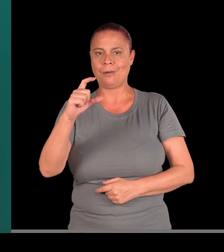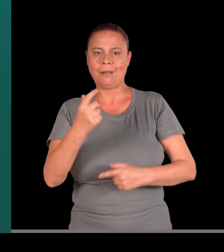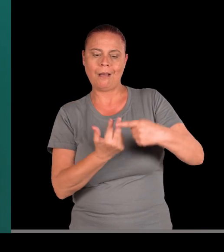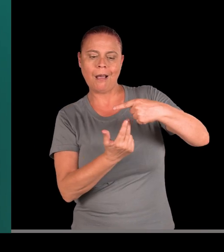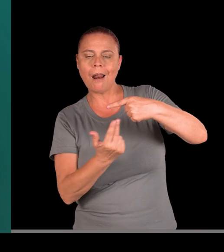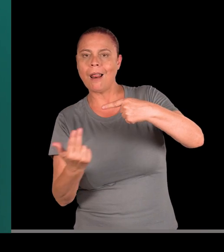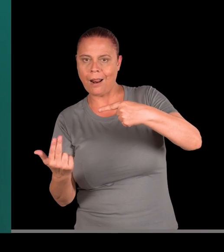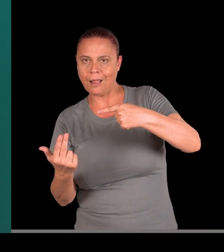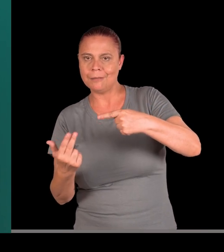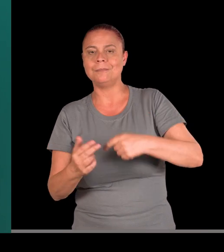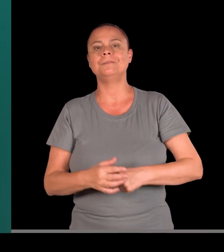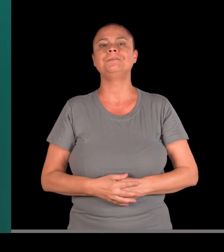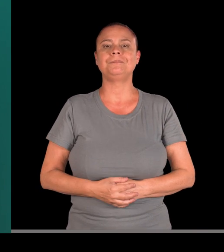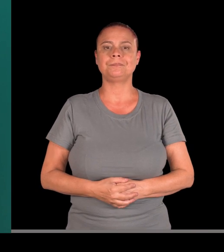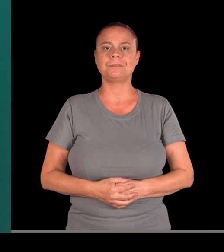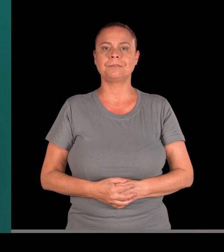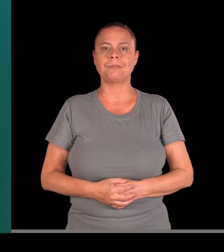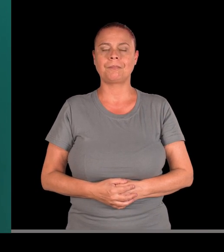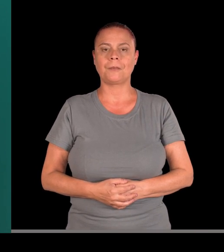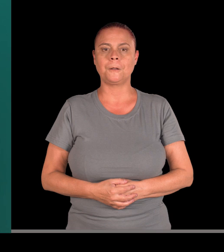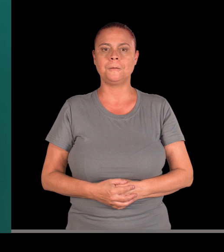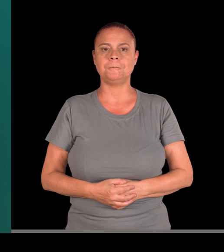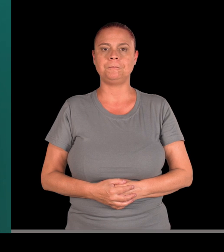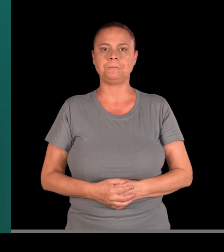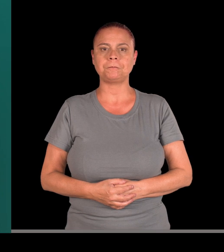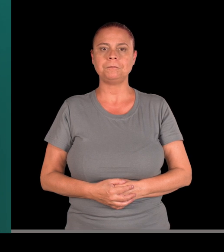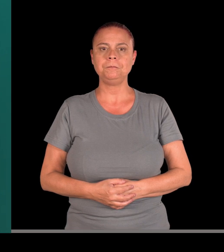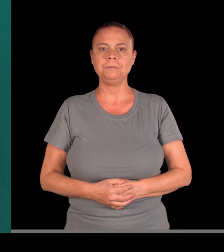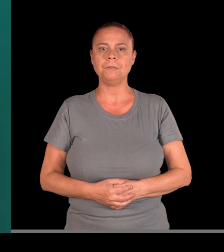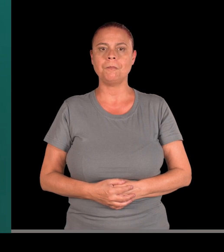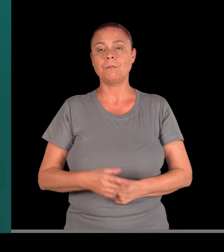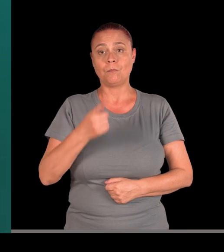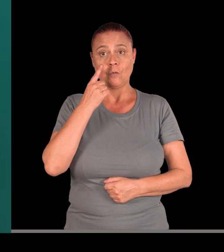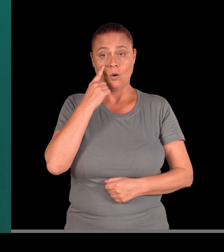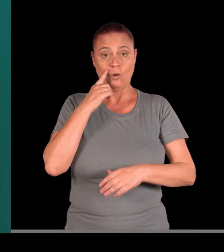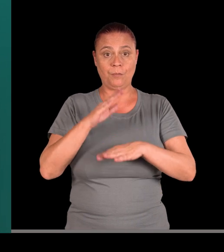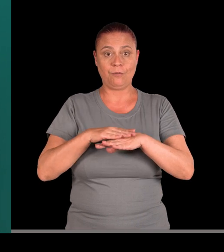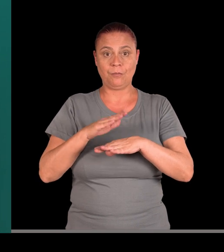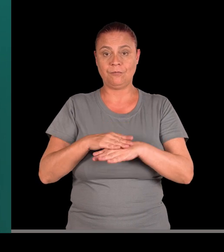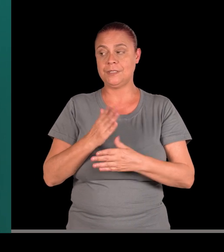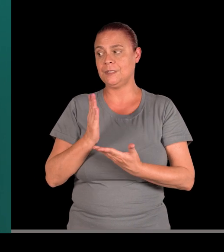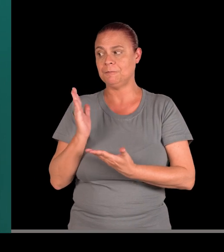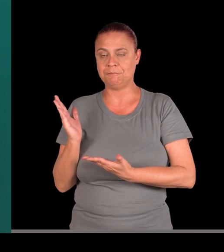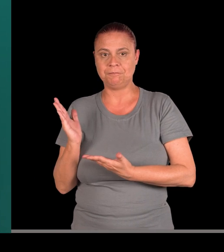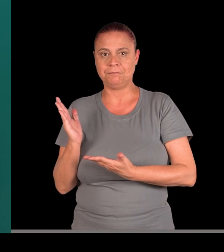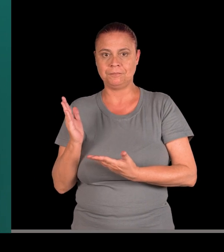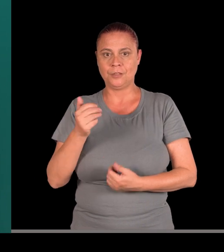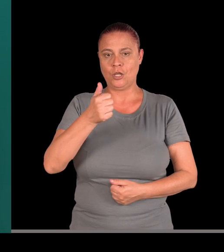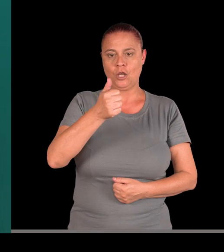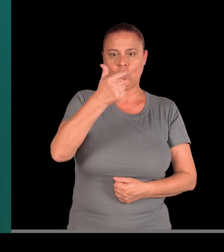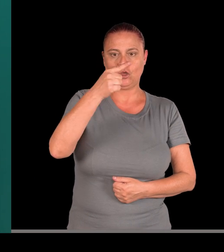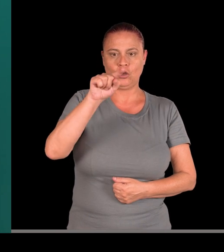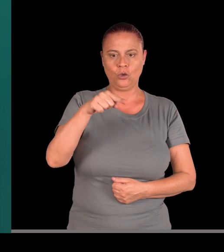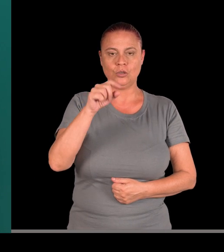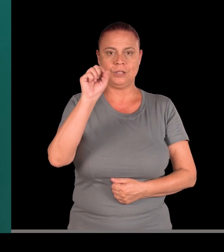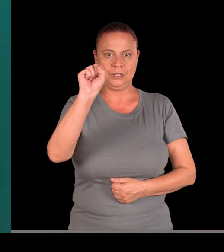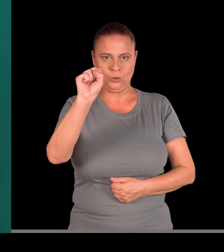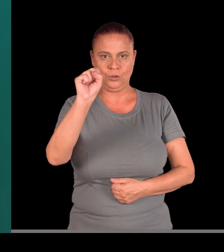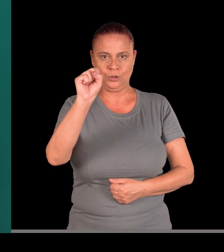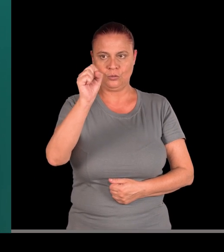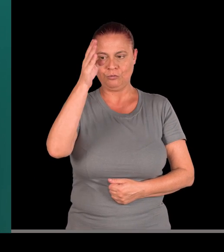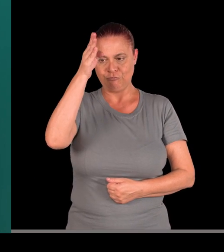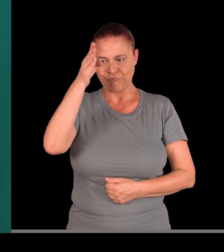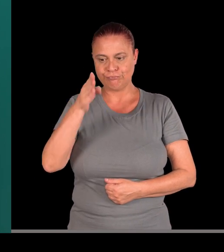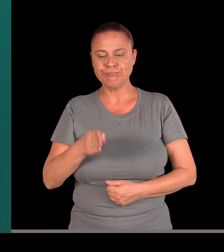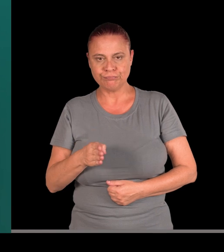esta primeira e a esta segunda fração. Então, vamos lá. Vamos fazer o MMC de 12